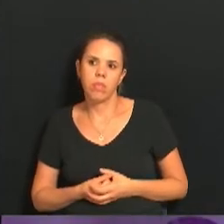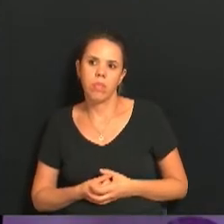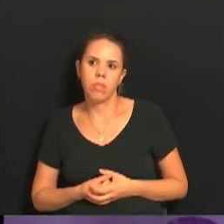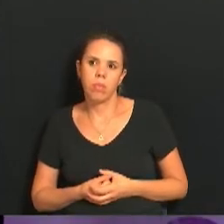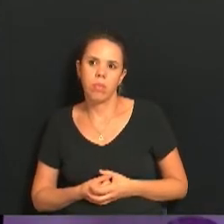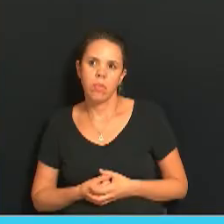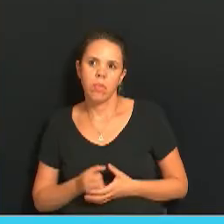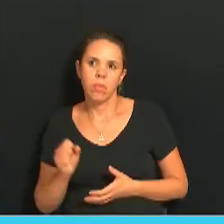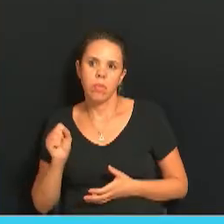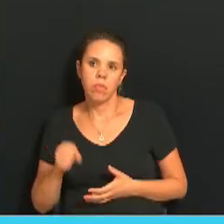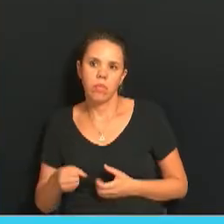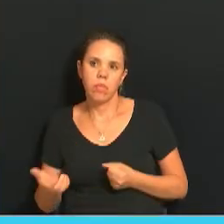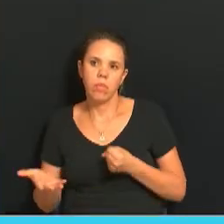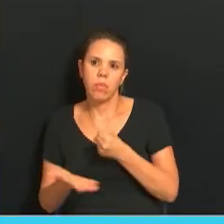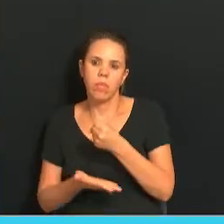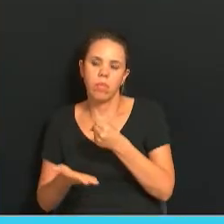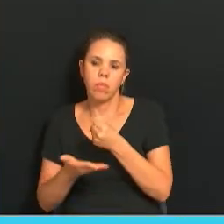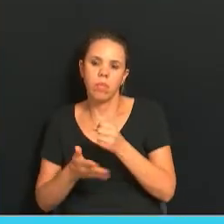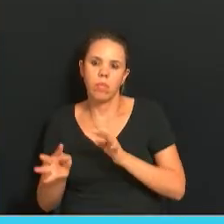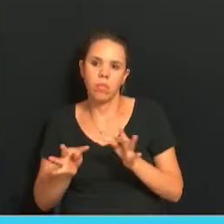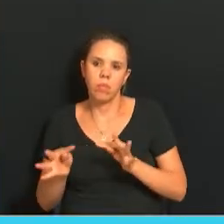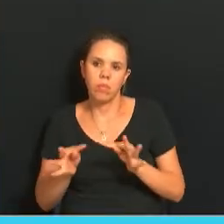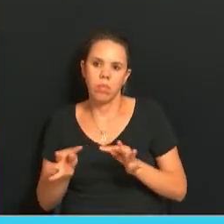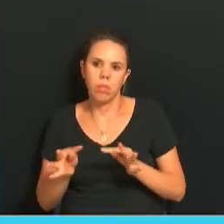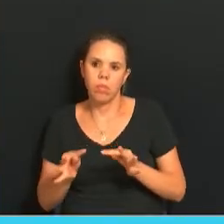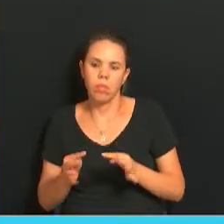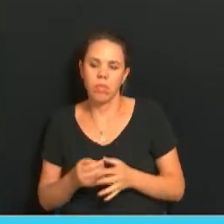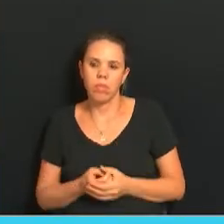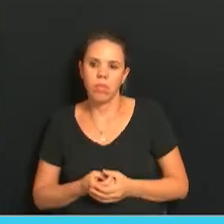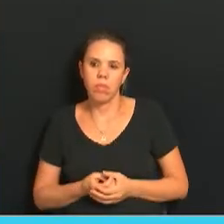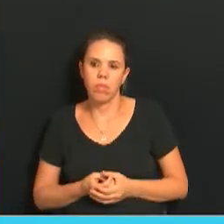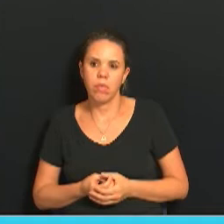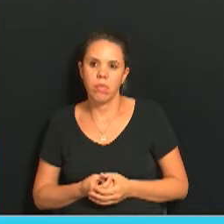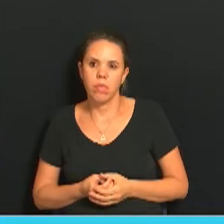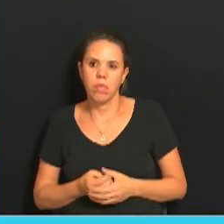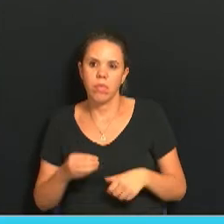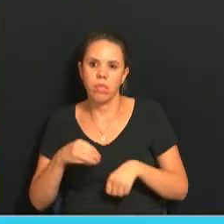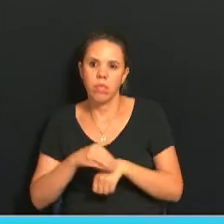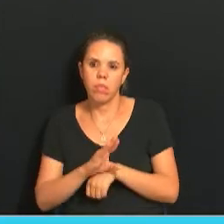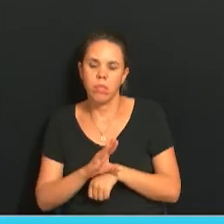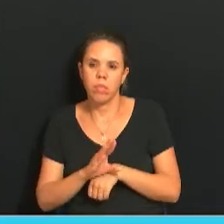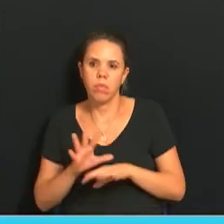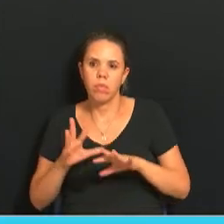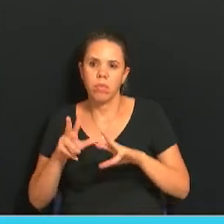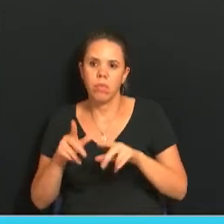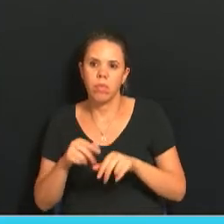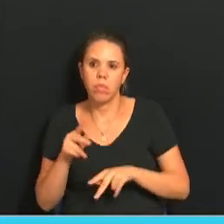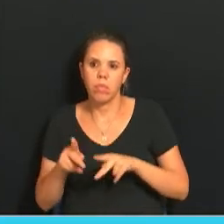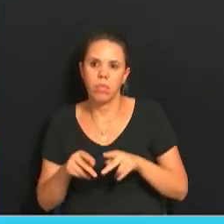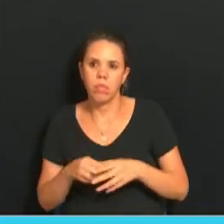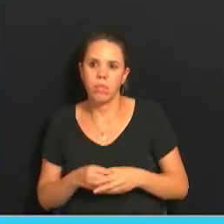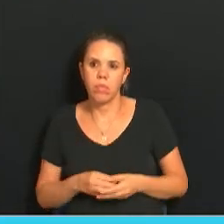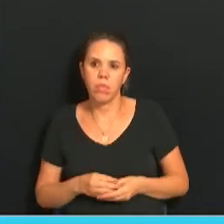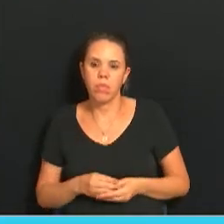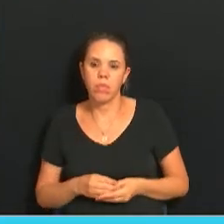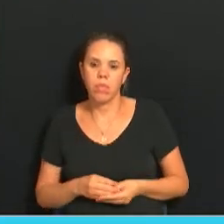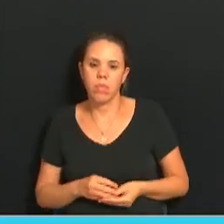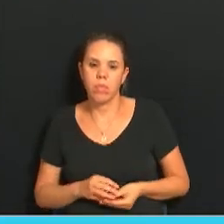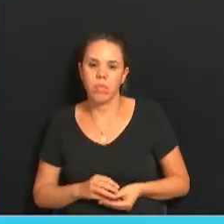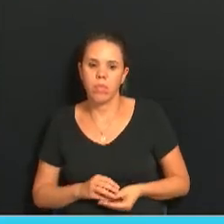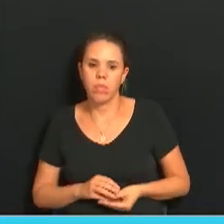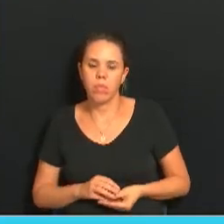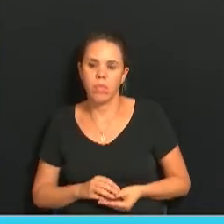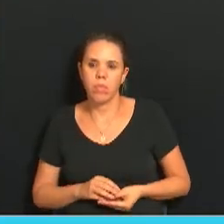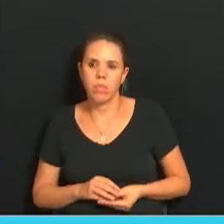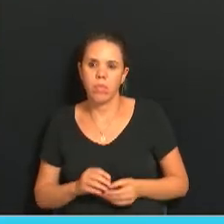cirurgia primariamente é o tratamento gold standard, quer dizer, aquele que a gente indica para praticamente todos os pacientes. Tá? Ela